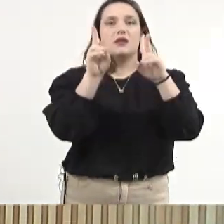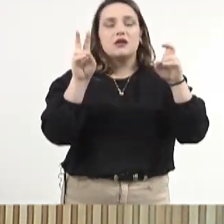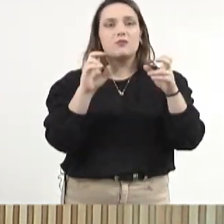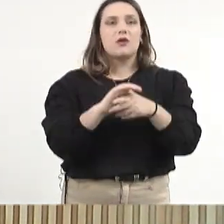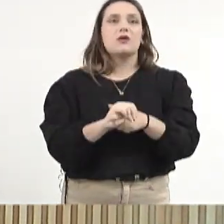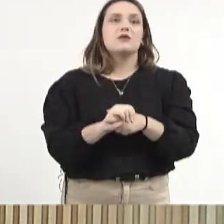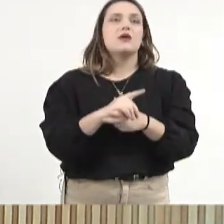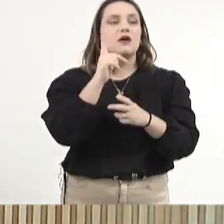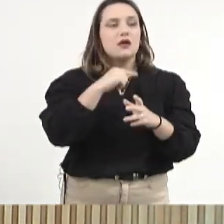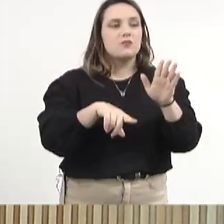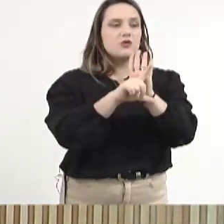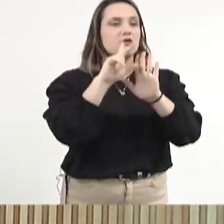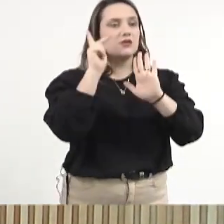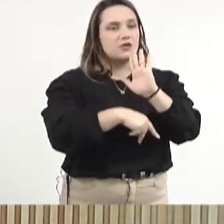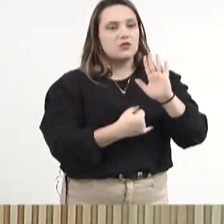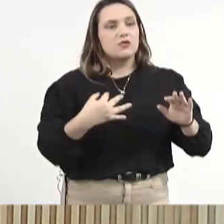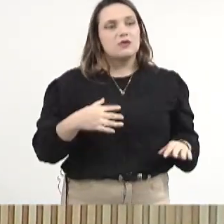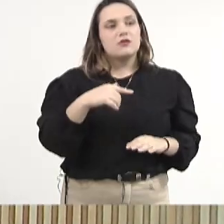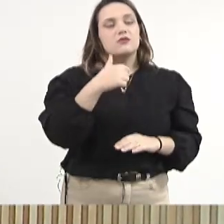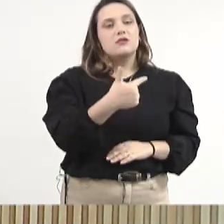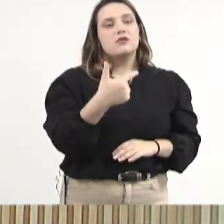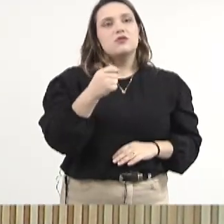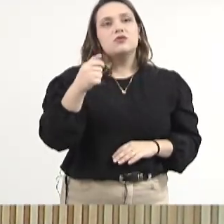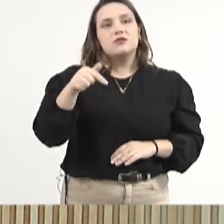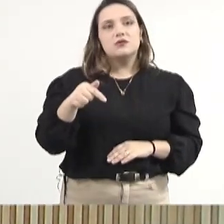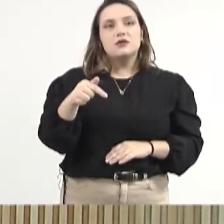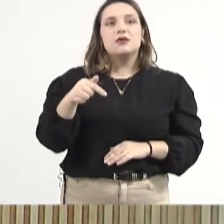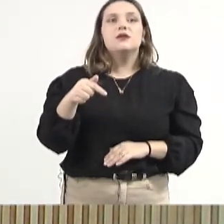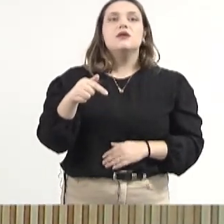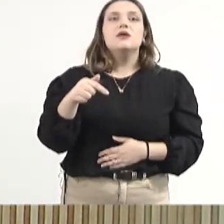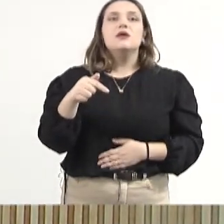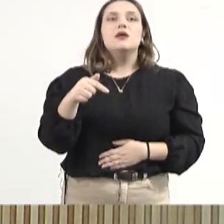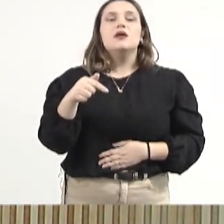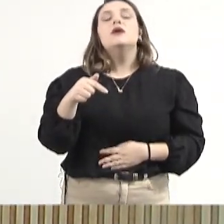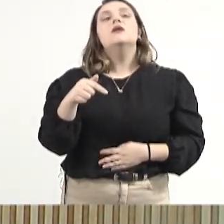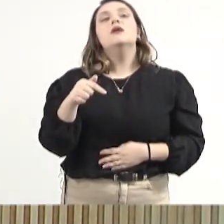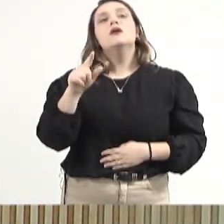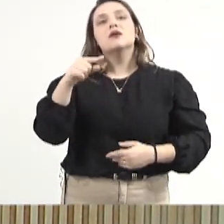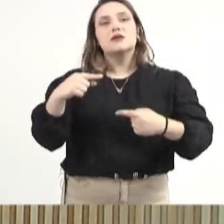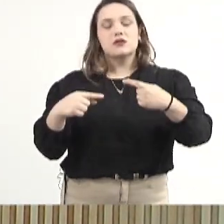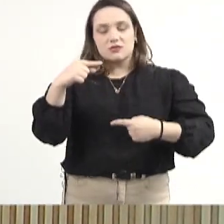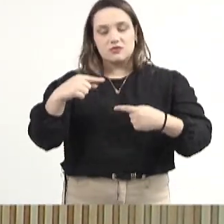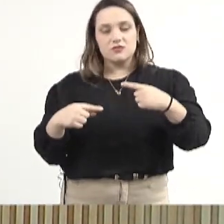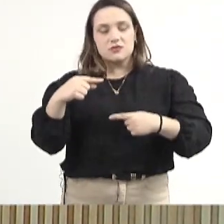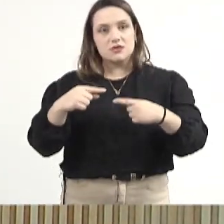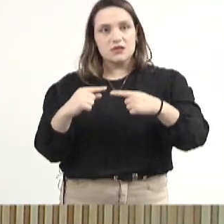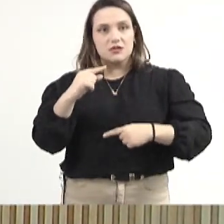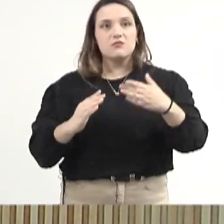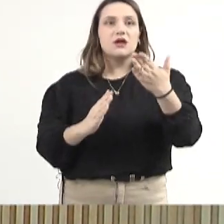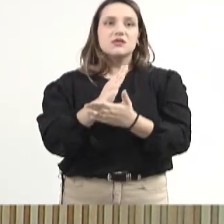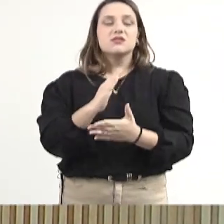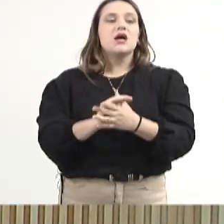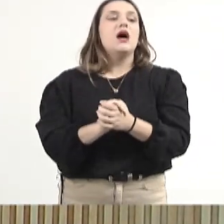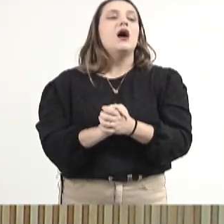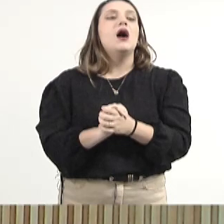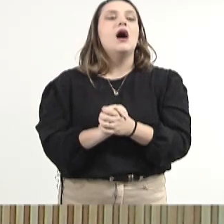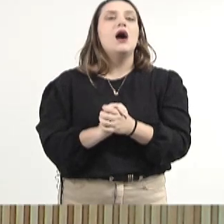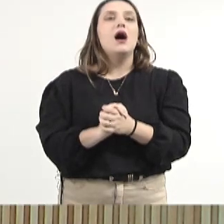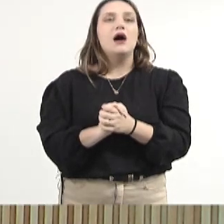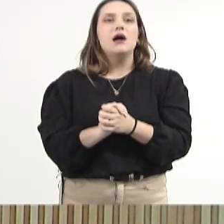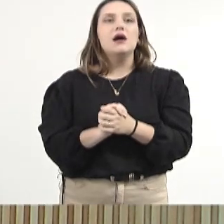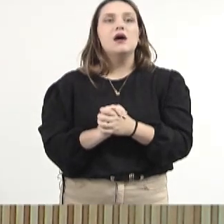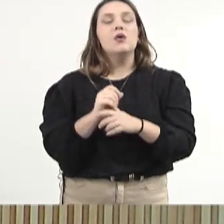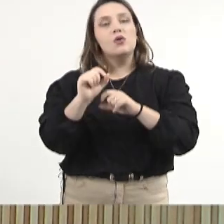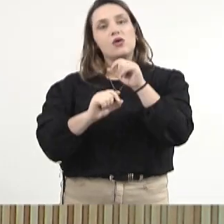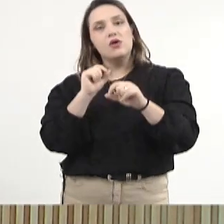então, do projeto de lei 207 do Poder Executivo, discutido, votado e aprovado em primeira discussão pelos deputados estaduais, que